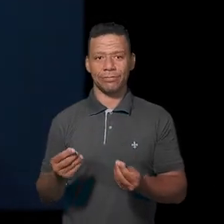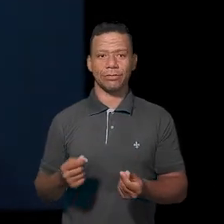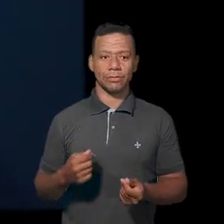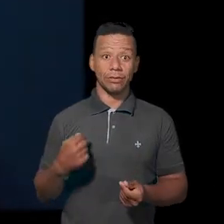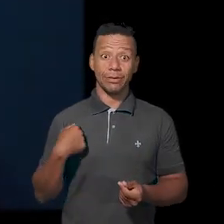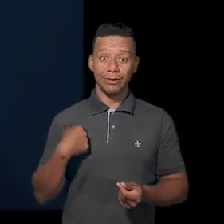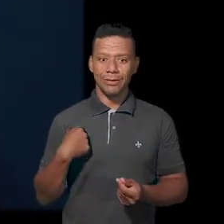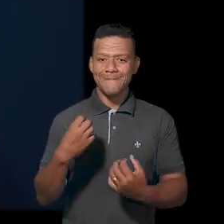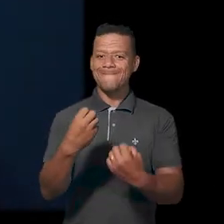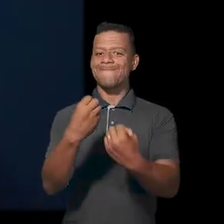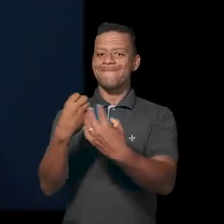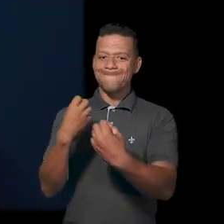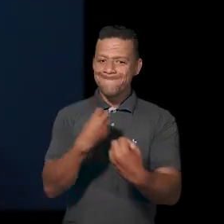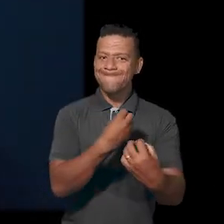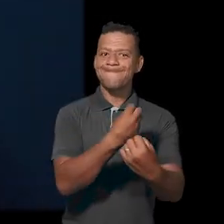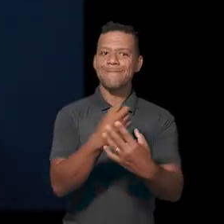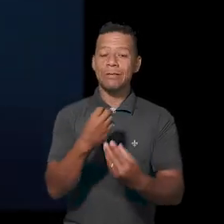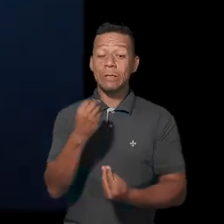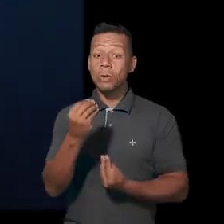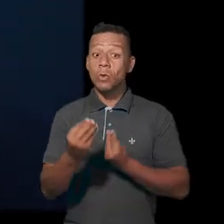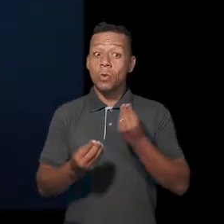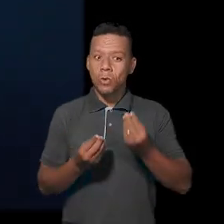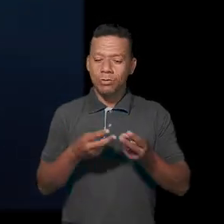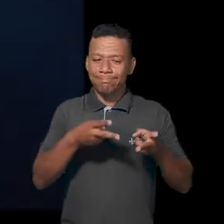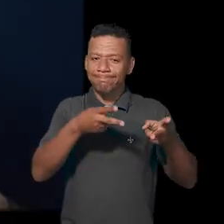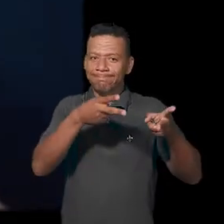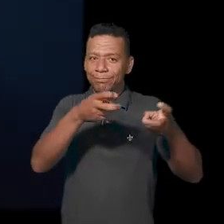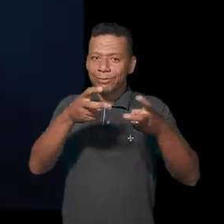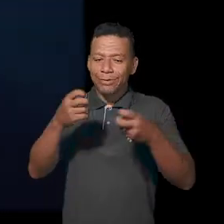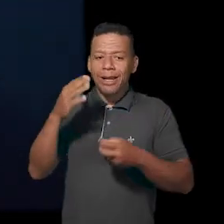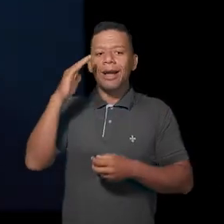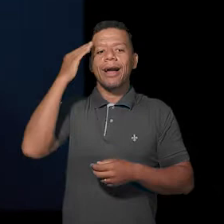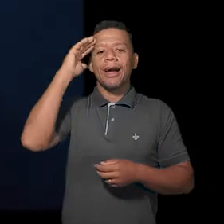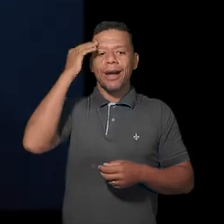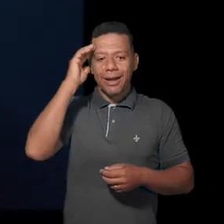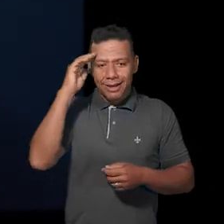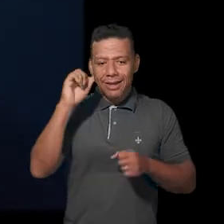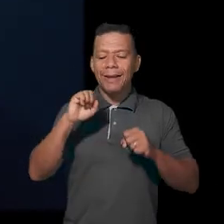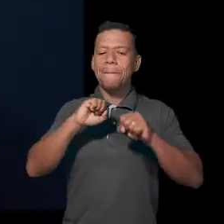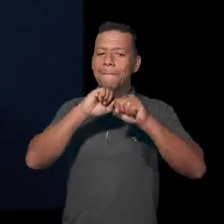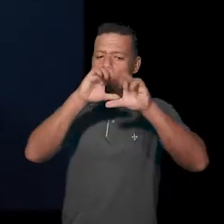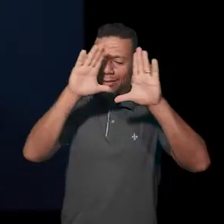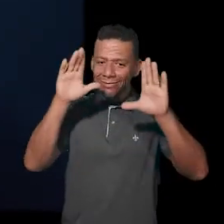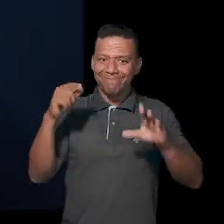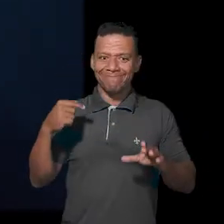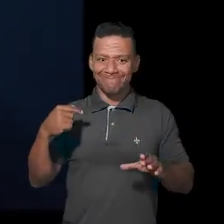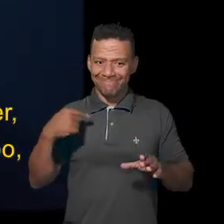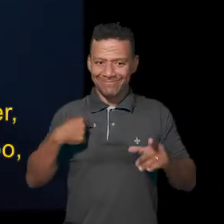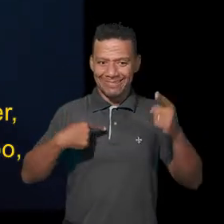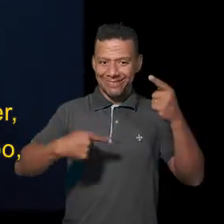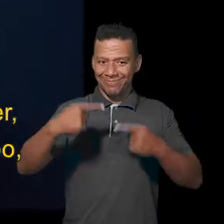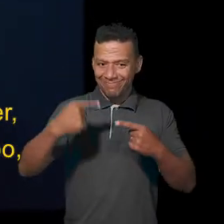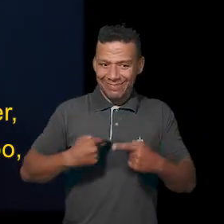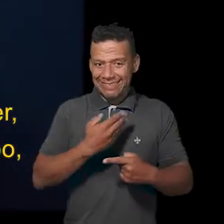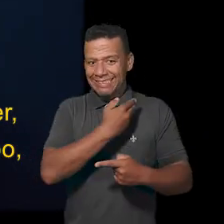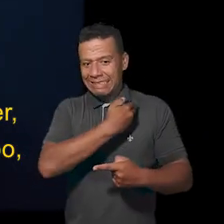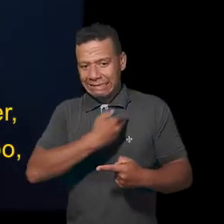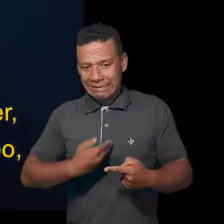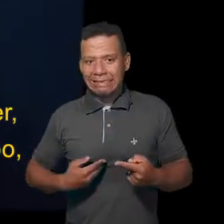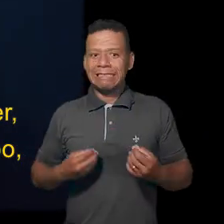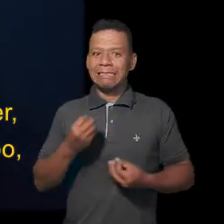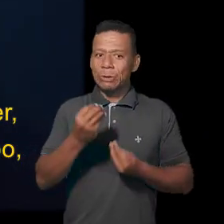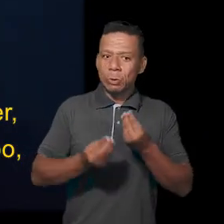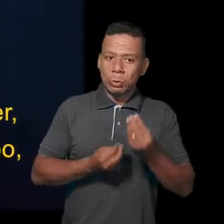gente como olhar e entender melhor essa máquina pública, né? Como funciona